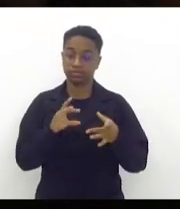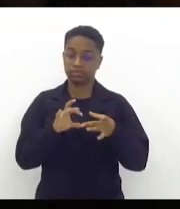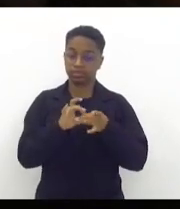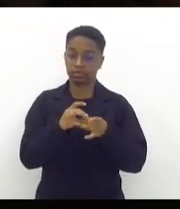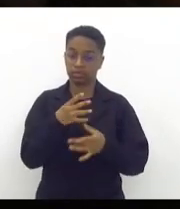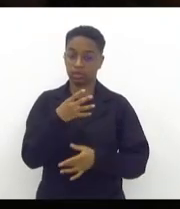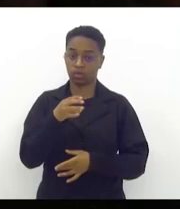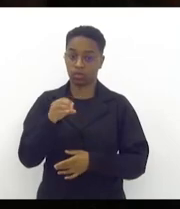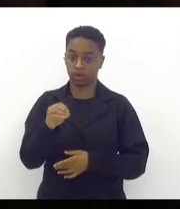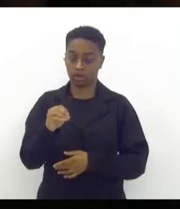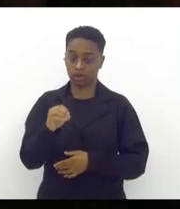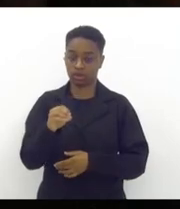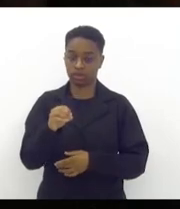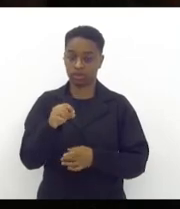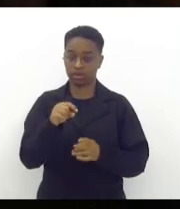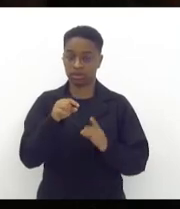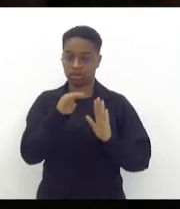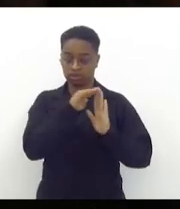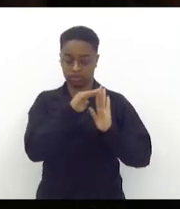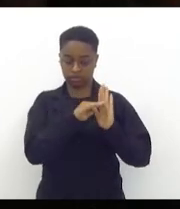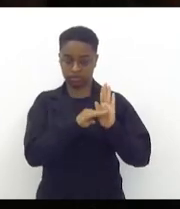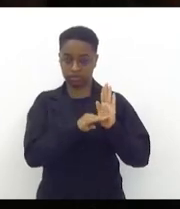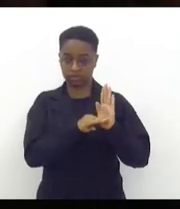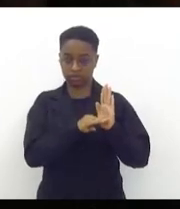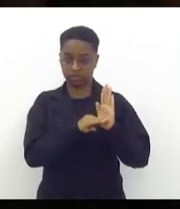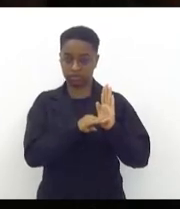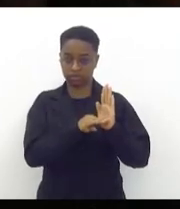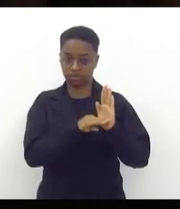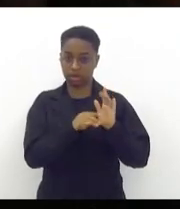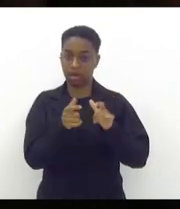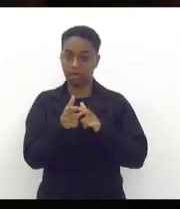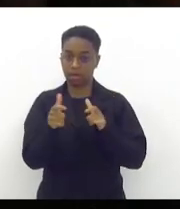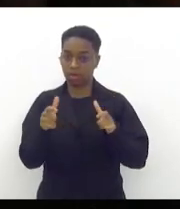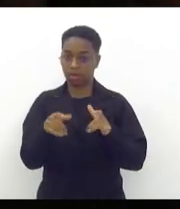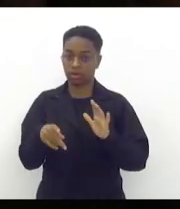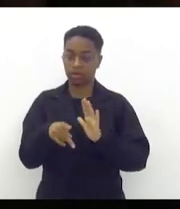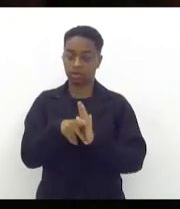todos, praticamente, da nossa Baixada